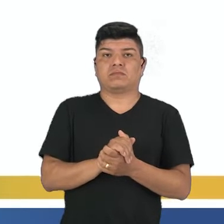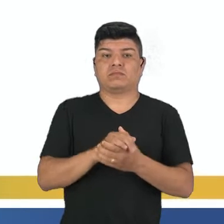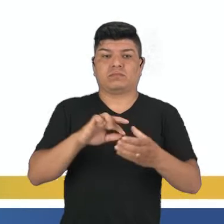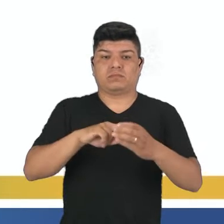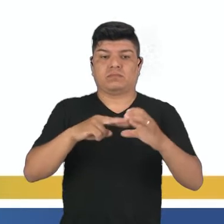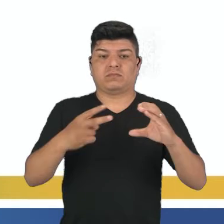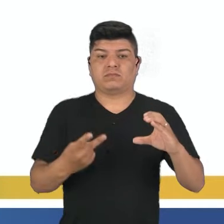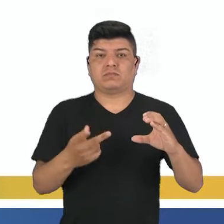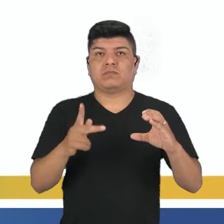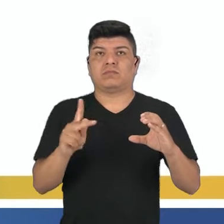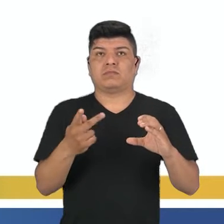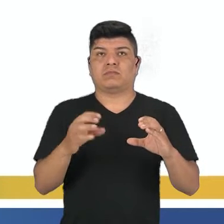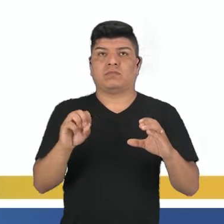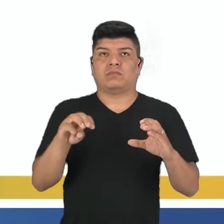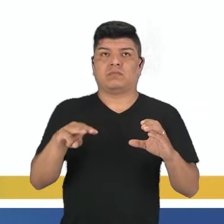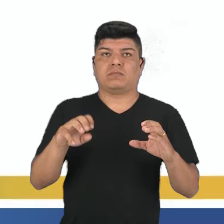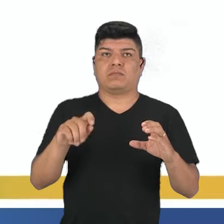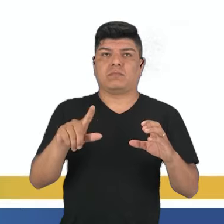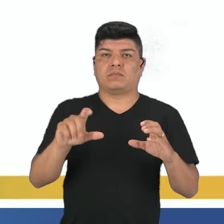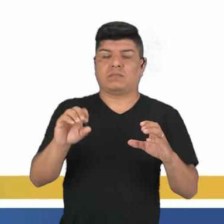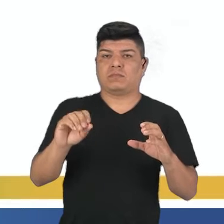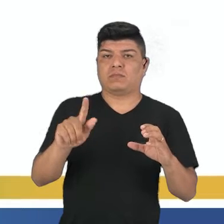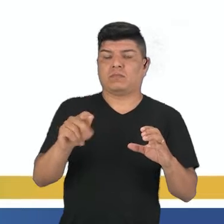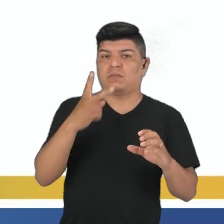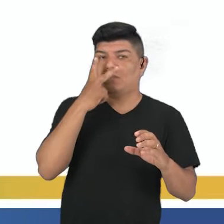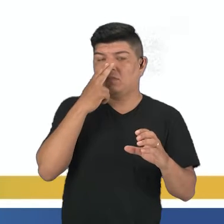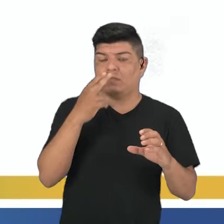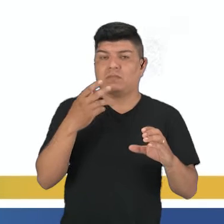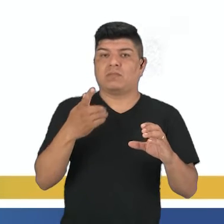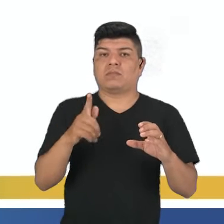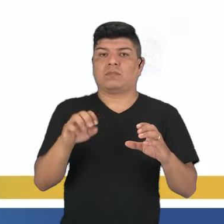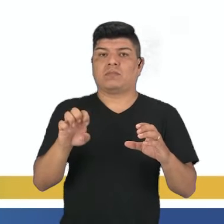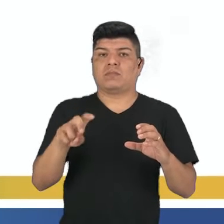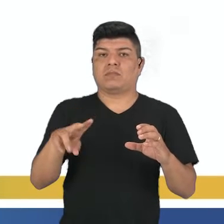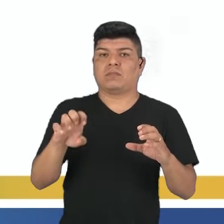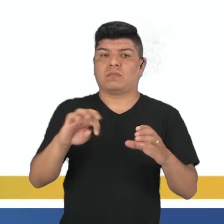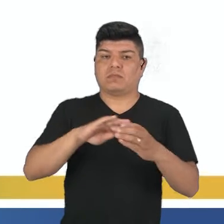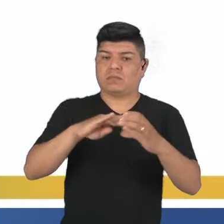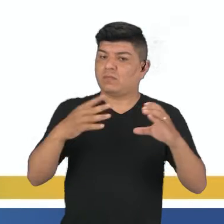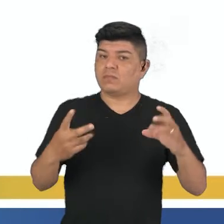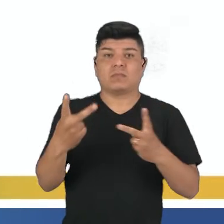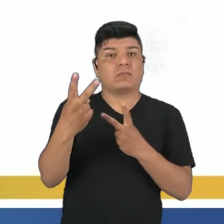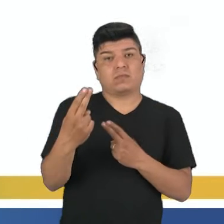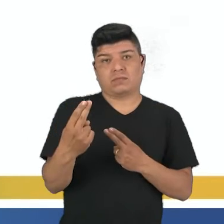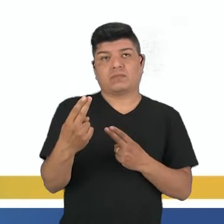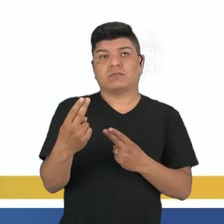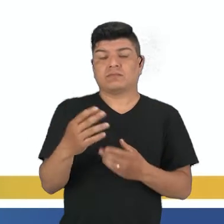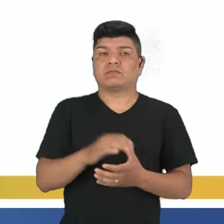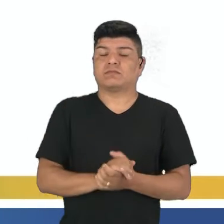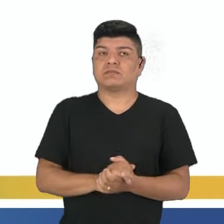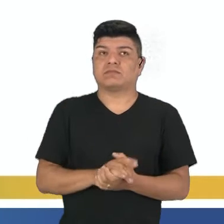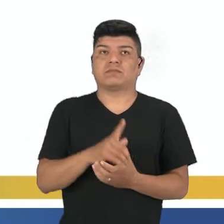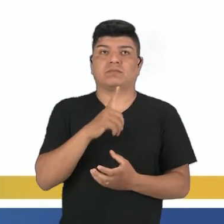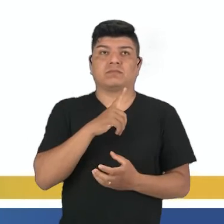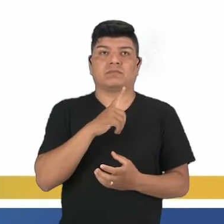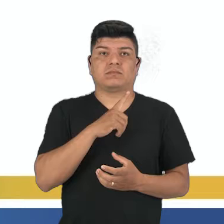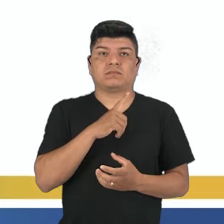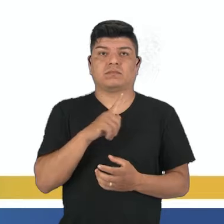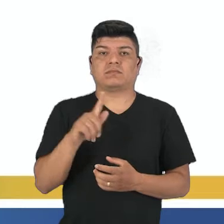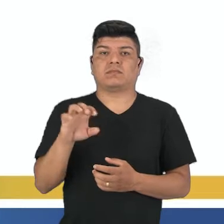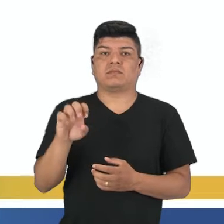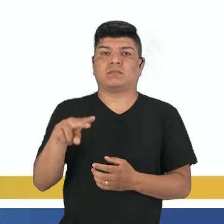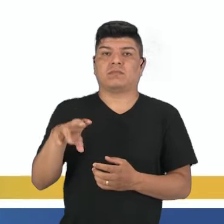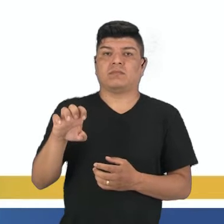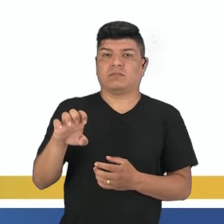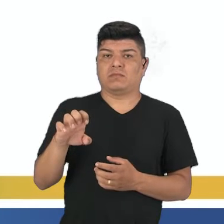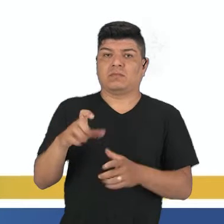cromossomos homólogos, né? Que possuem genes para as mesmas características. Então, vamos lá. Nós temos o gene, que